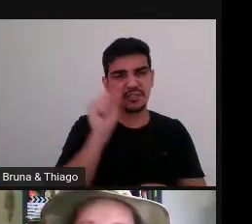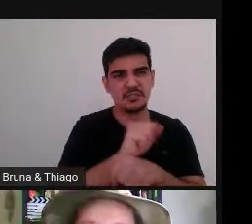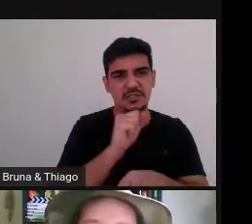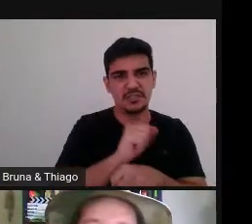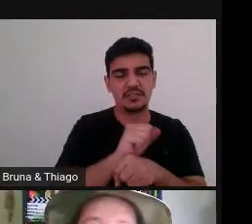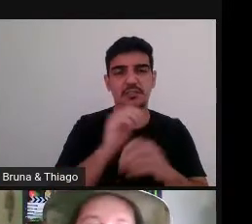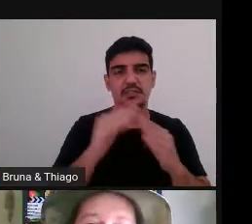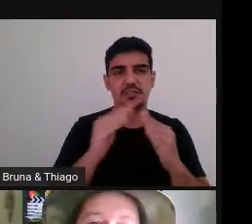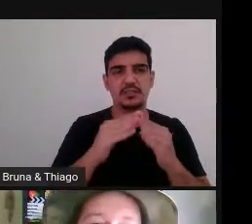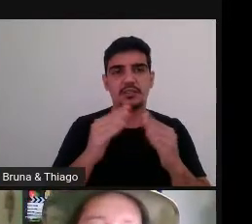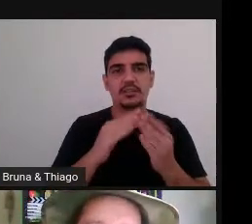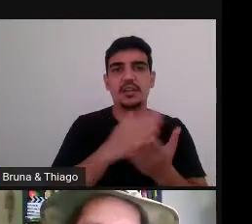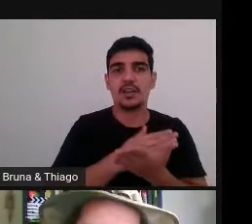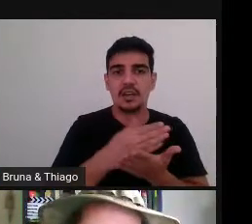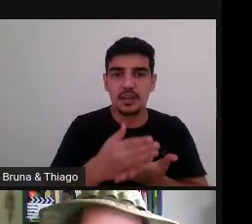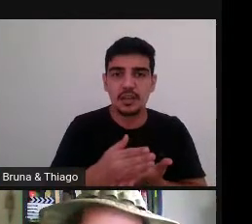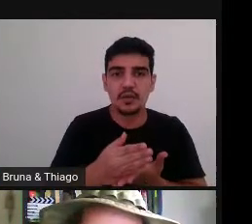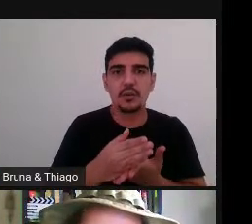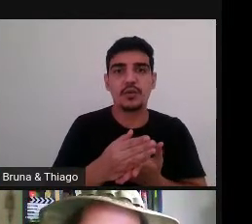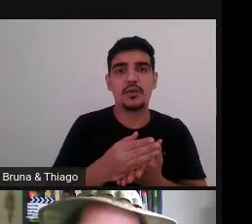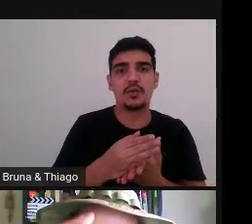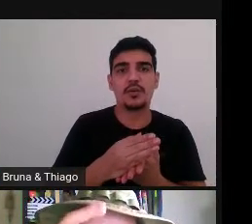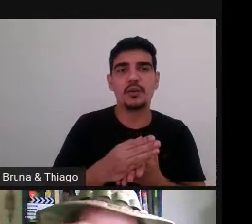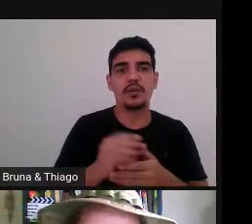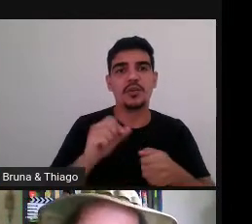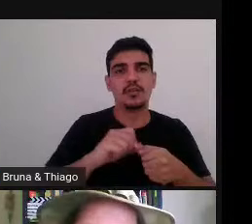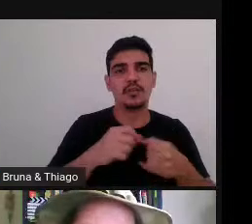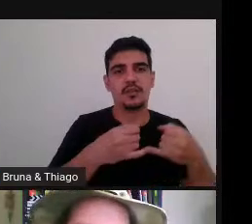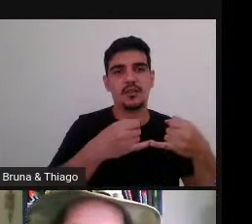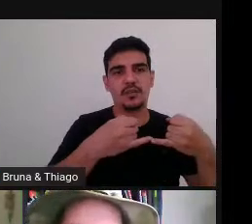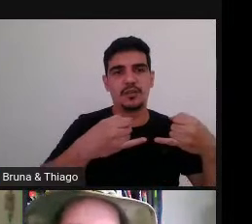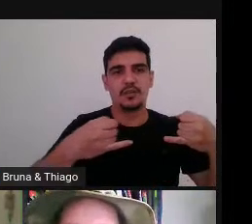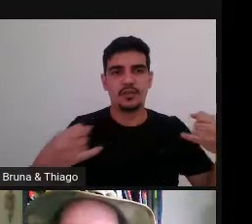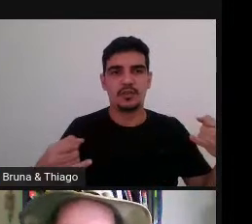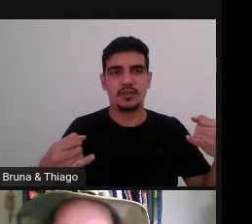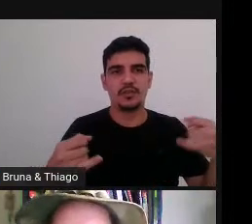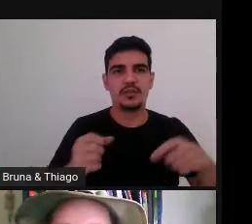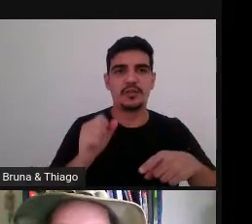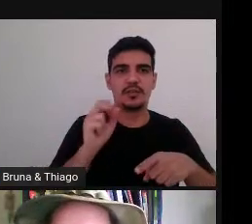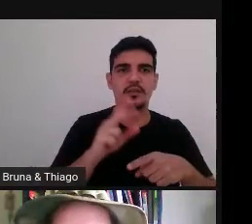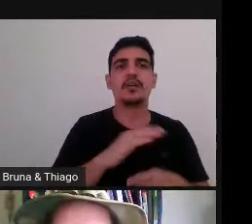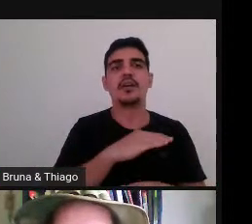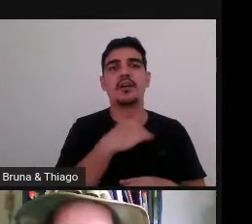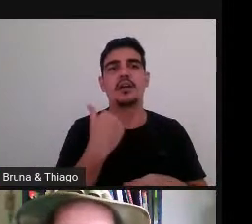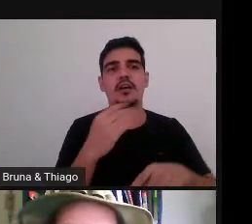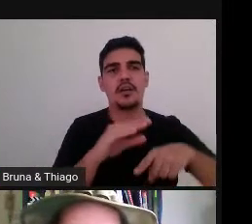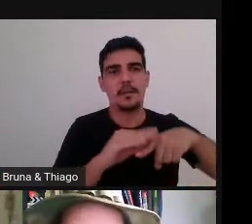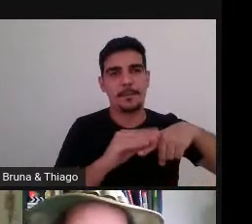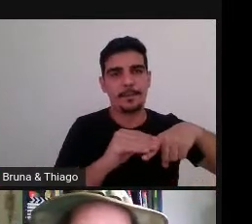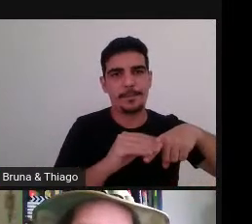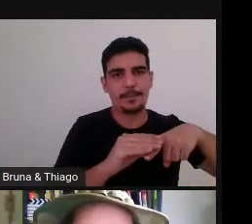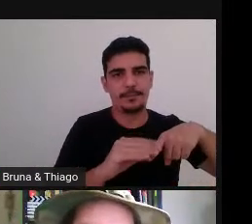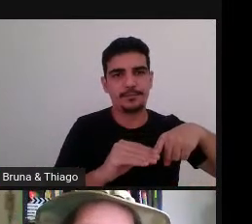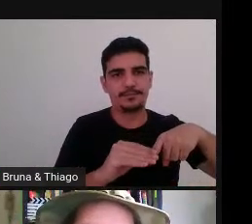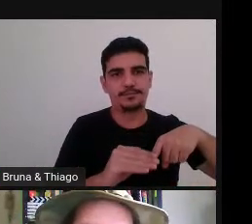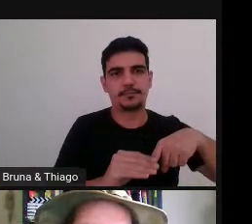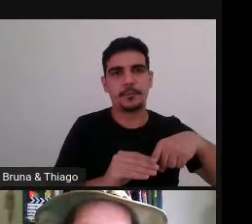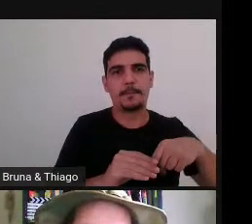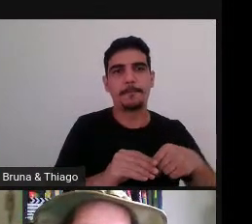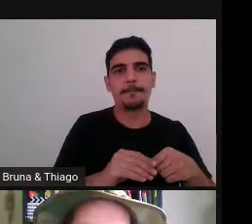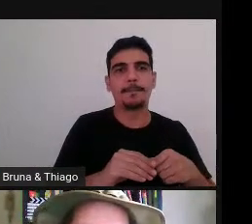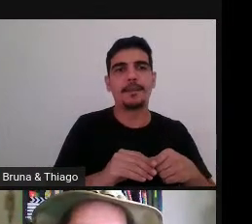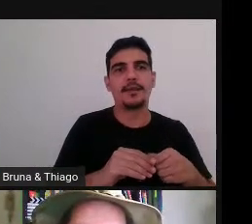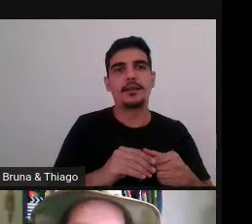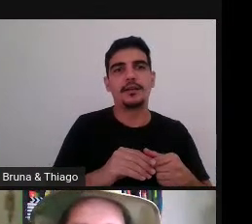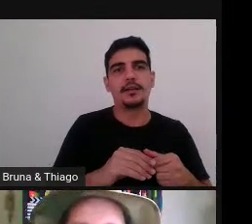o veneno fez o quê? Essa lise celular, né? Ele debridou esse tecido. Então, às vezes, a pessoa ela vai